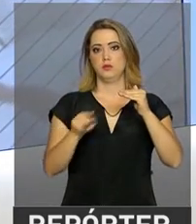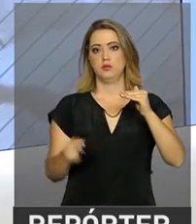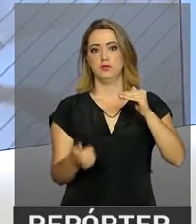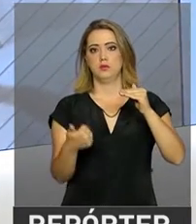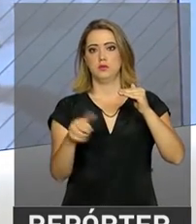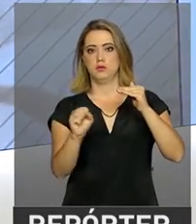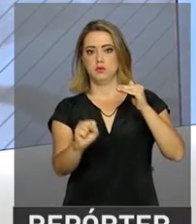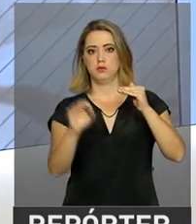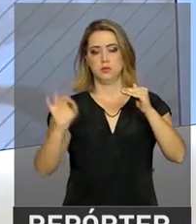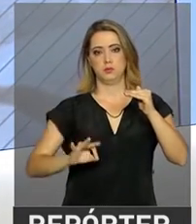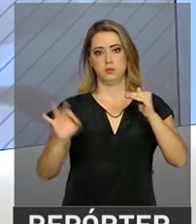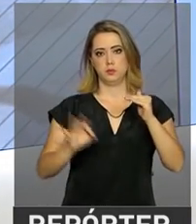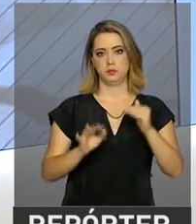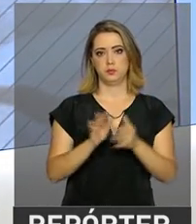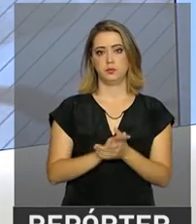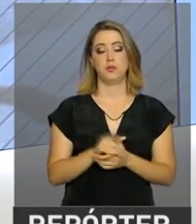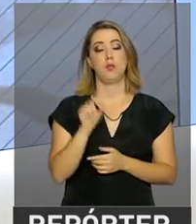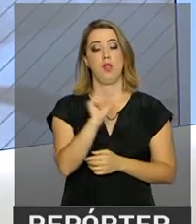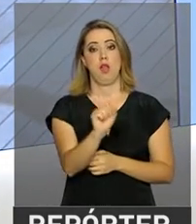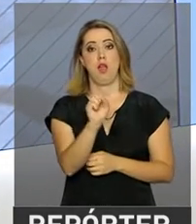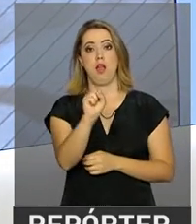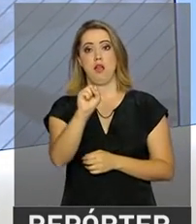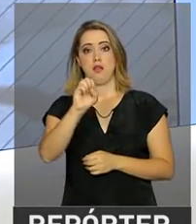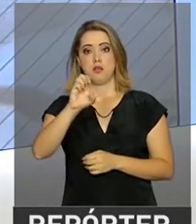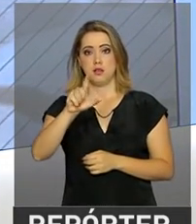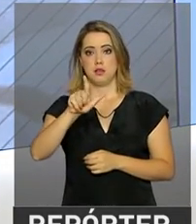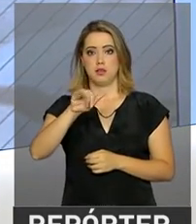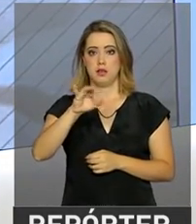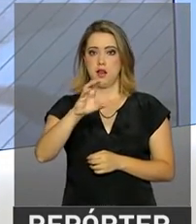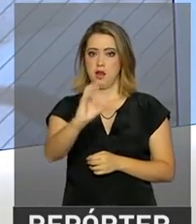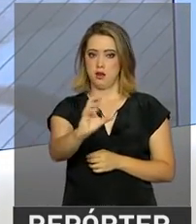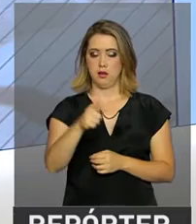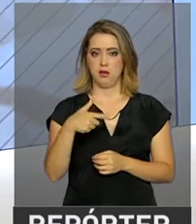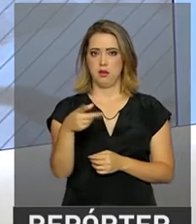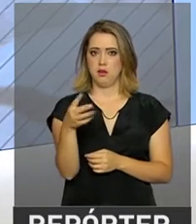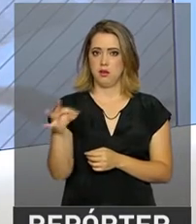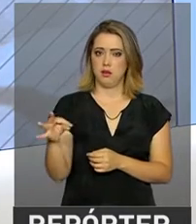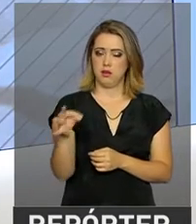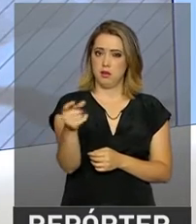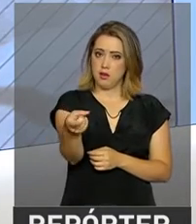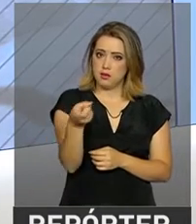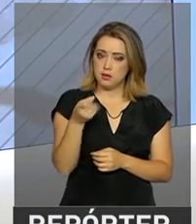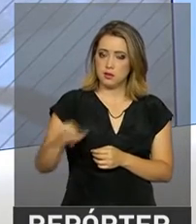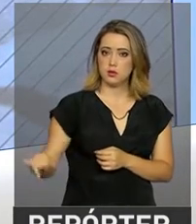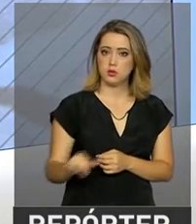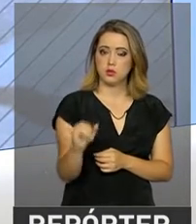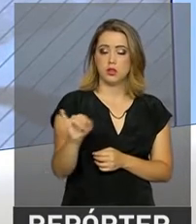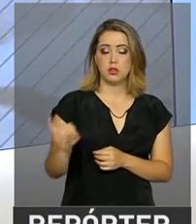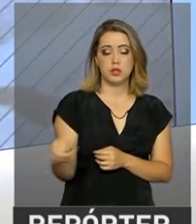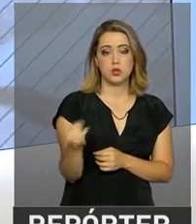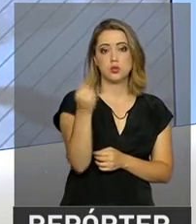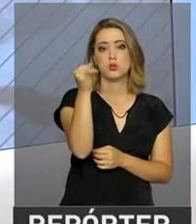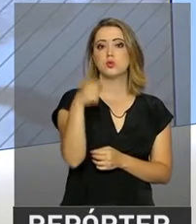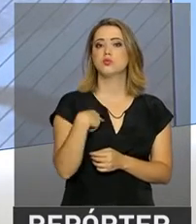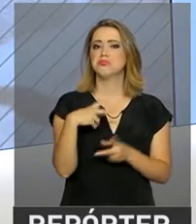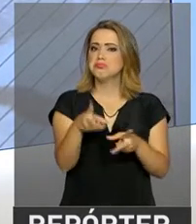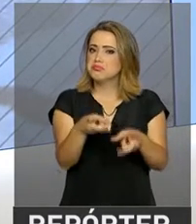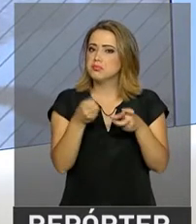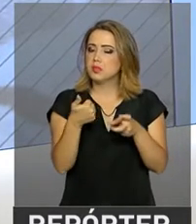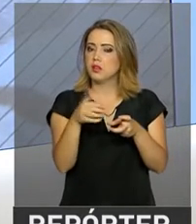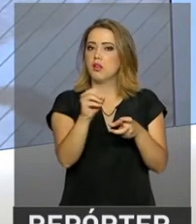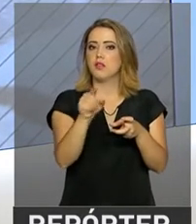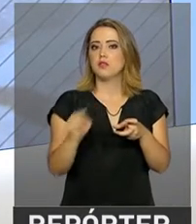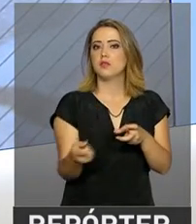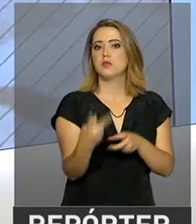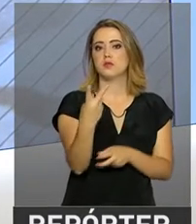7,18 por cento para a selic a taxa básica de juros da economia a previsão do mercado foi mantida em